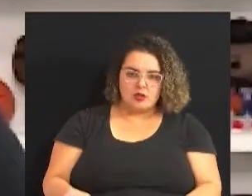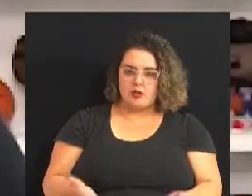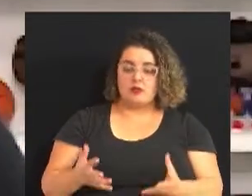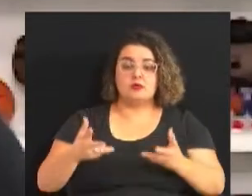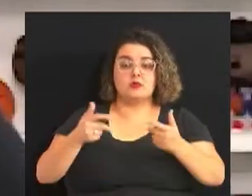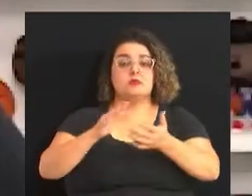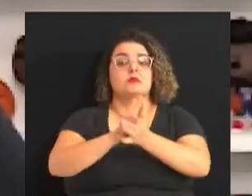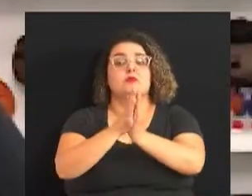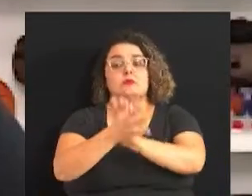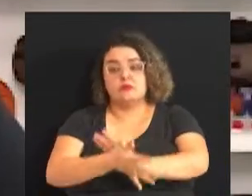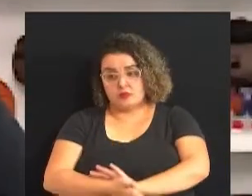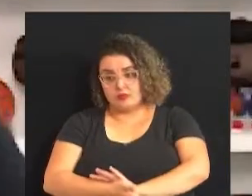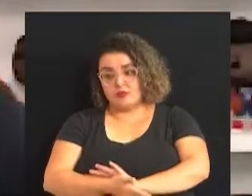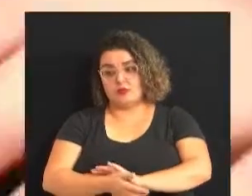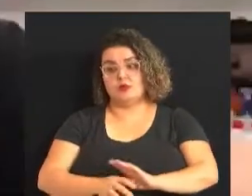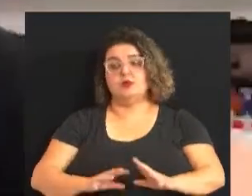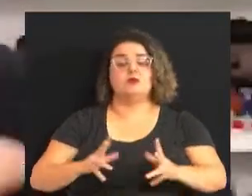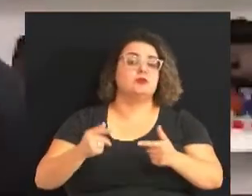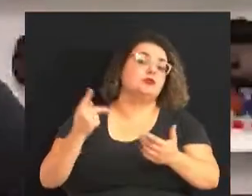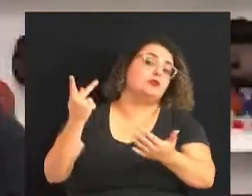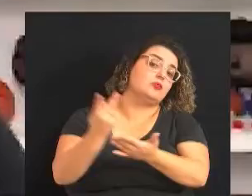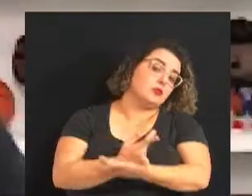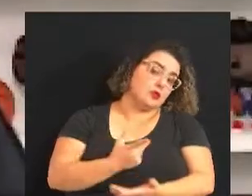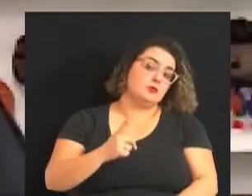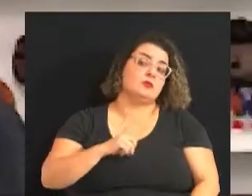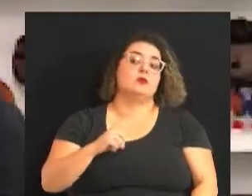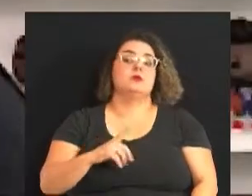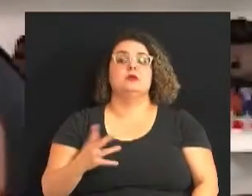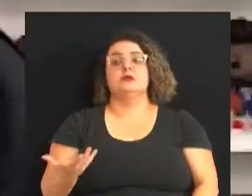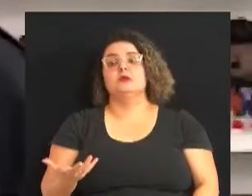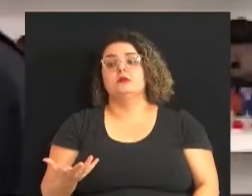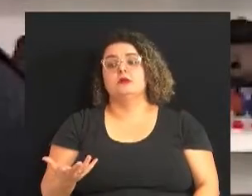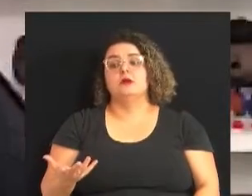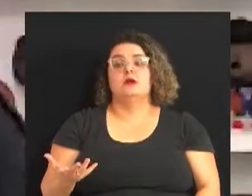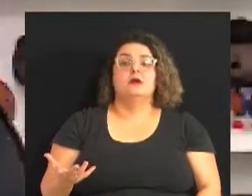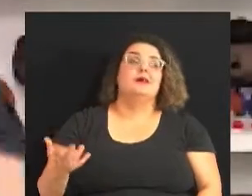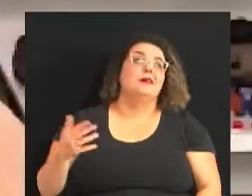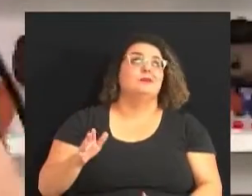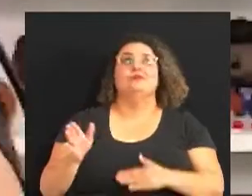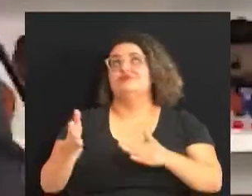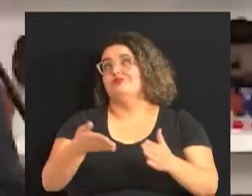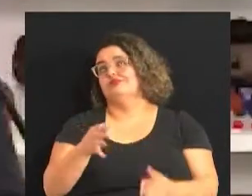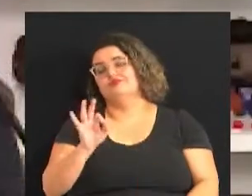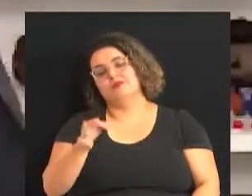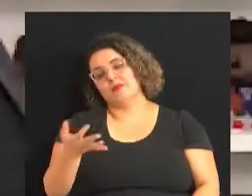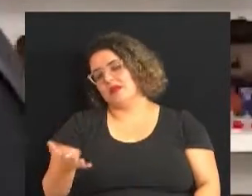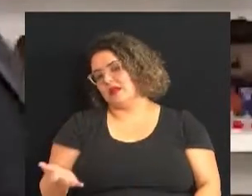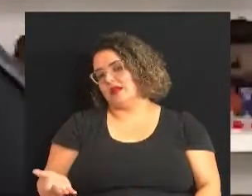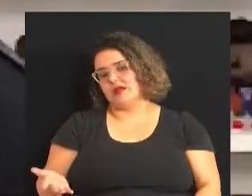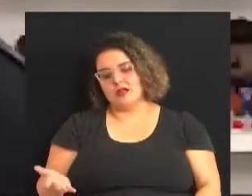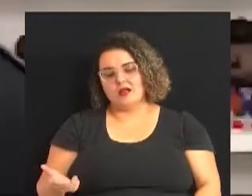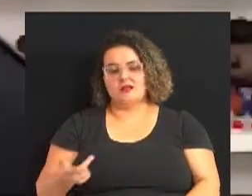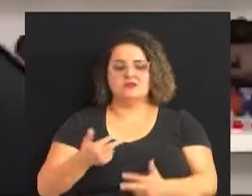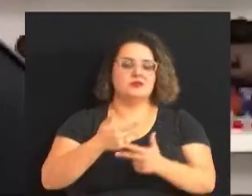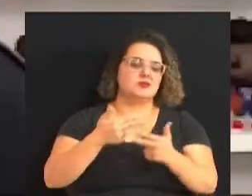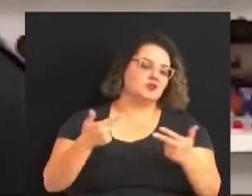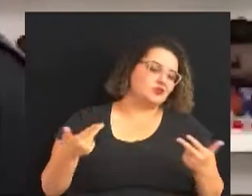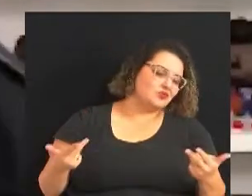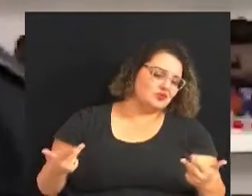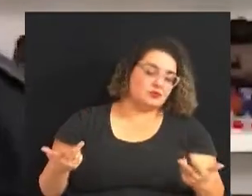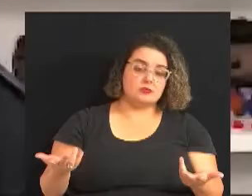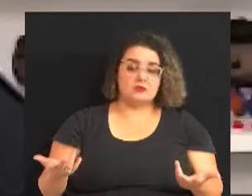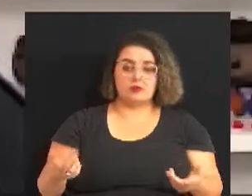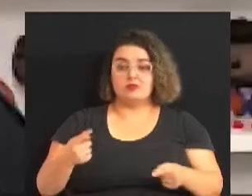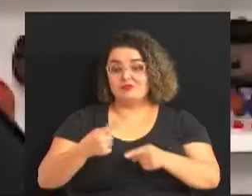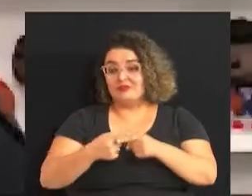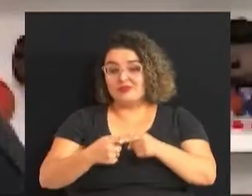ou todo tropeço vem aquele fantasma de que a gente não está no caminho certo, de que as coisas... É porque a gente precisa